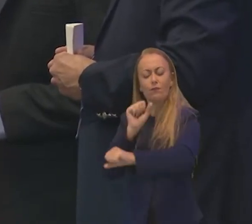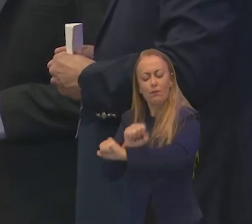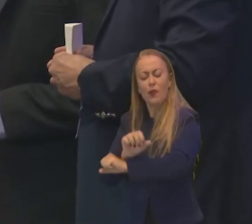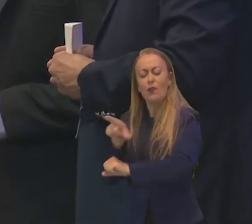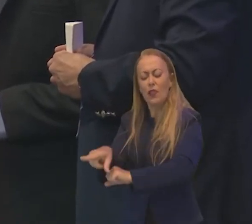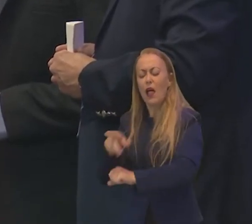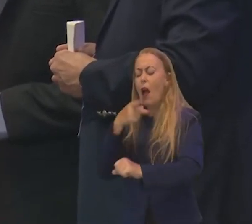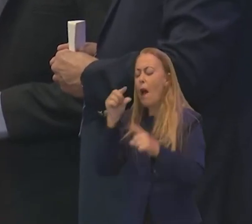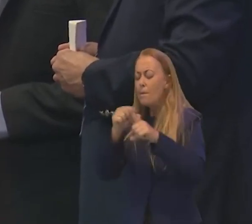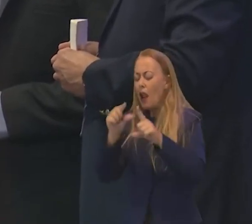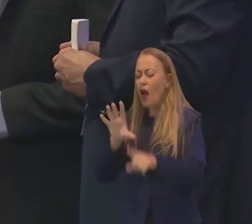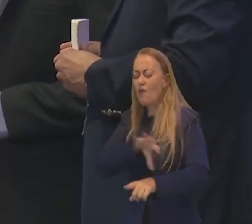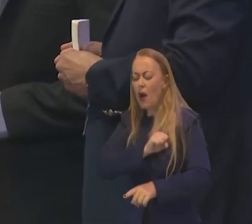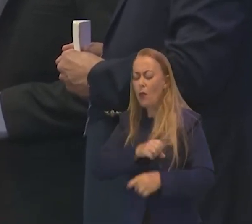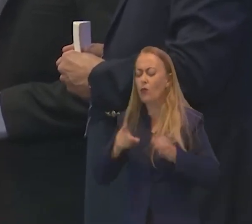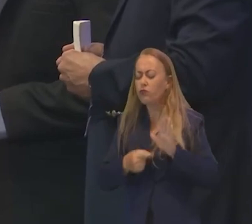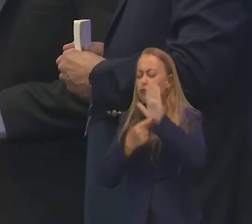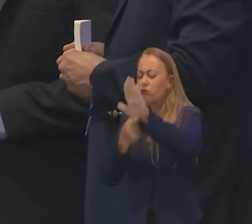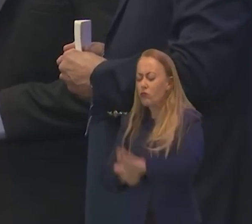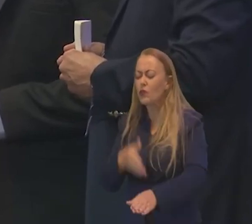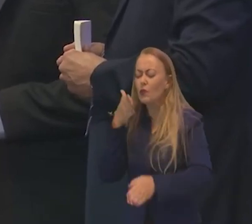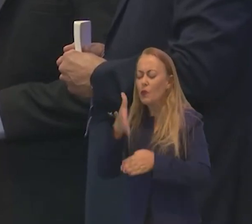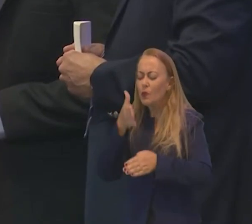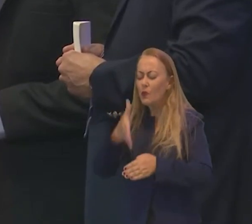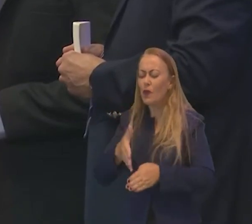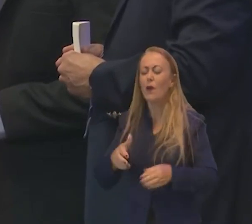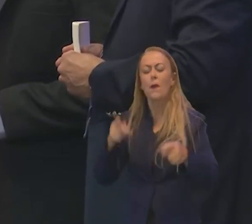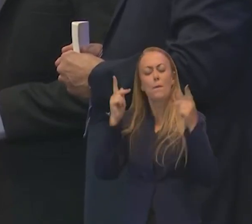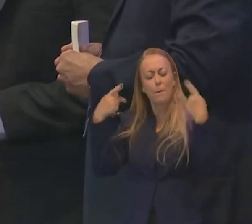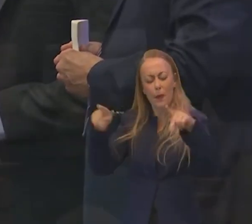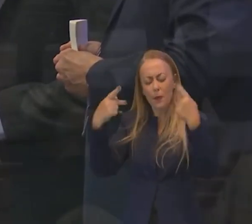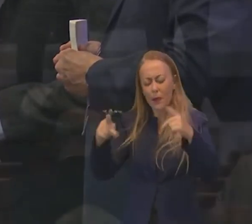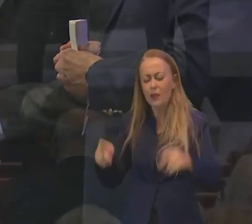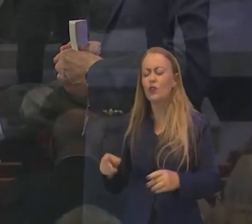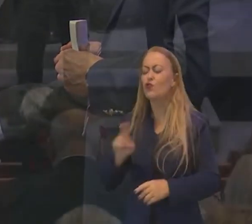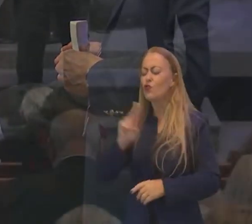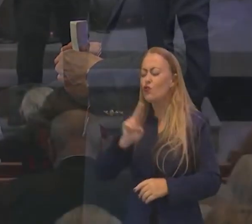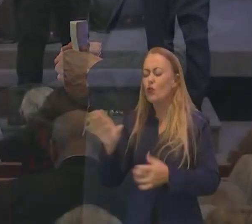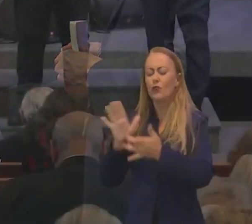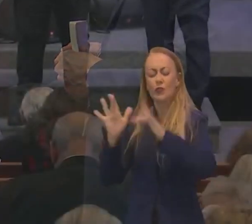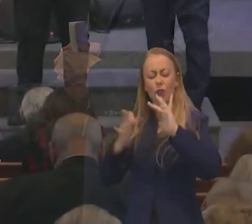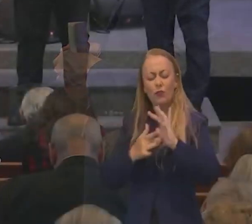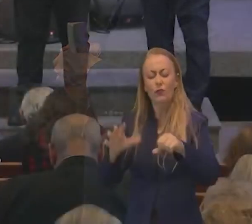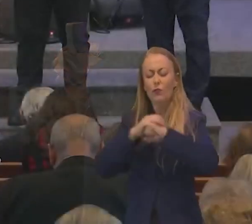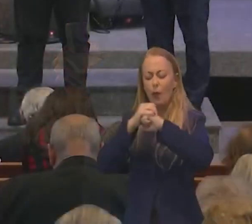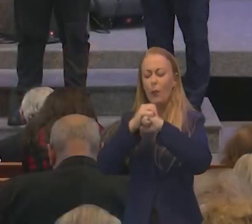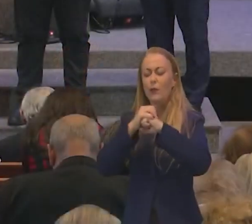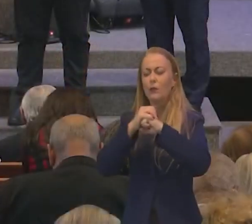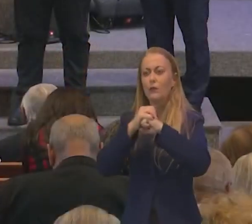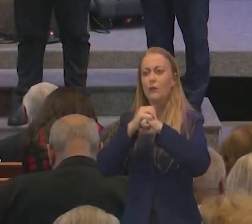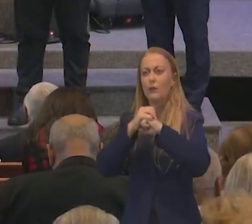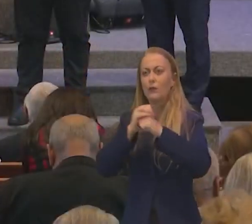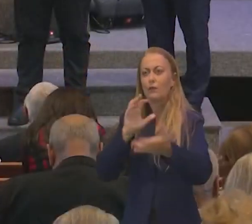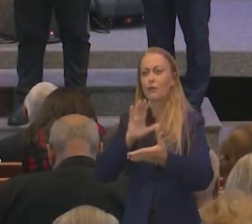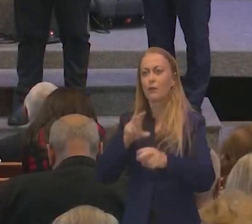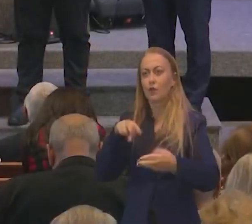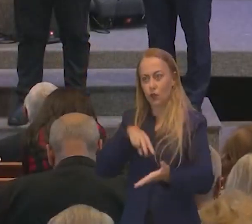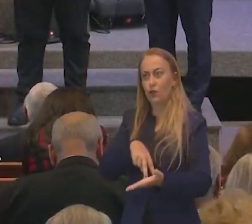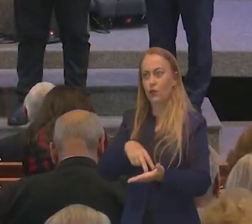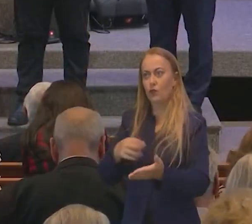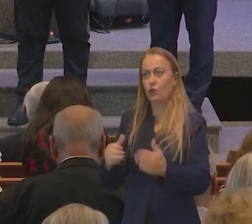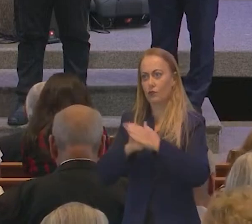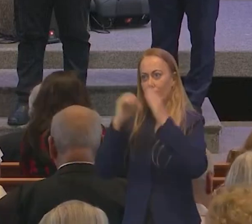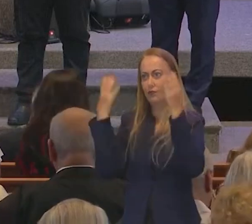palavra com amor. Muito obrigado, Pai, assim nós te agradecemos e fazemos isto em nome de Jesus. Amém. Fiquemos todos de pé,